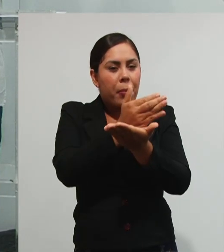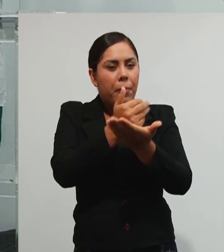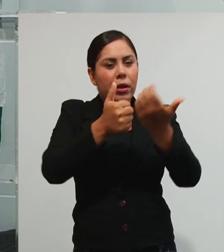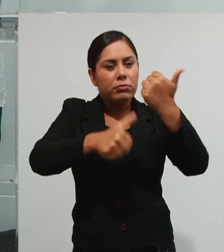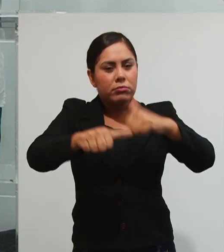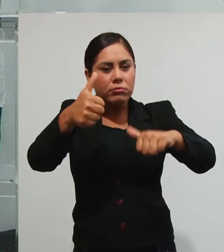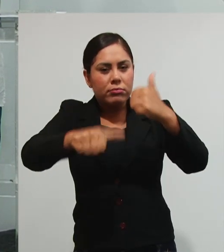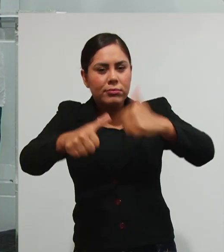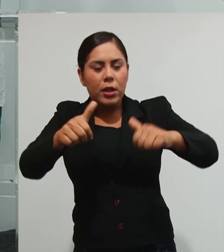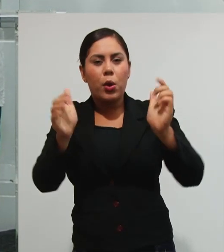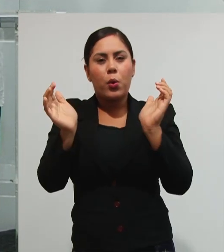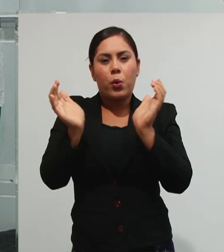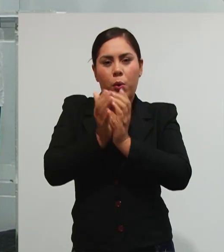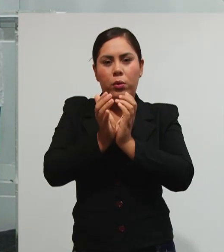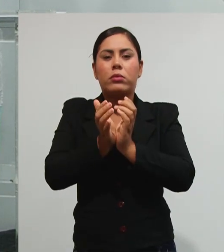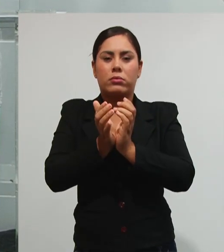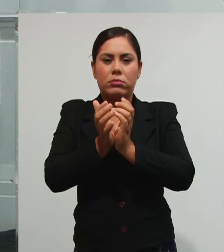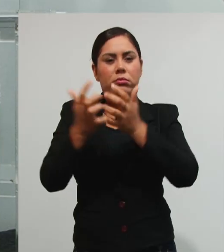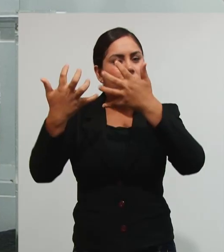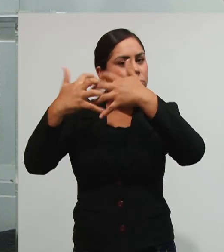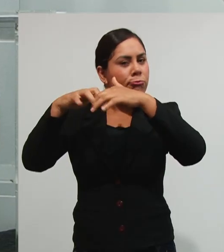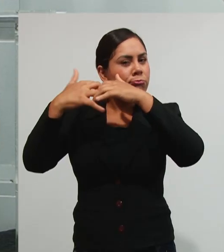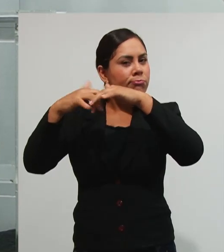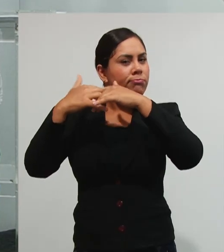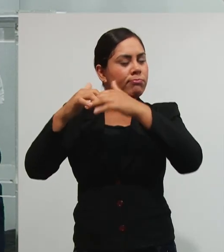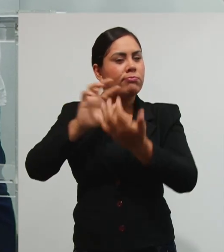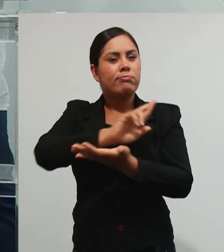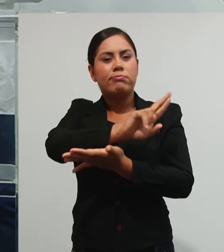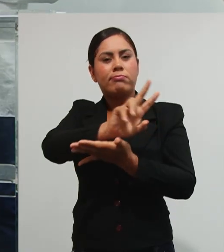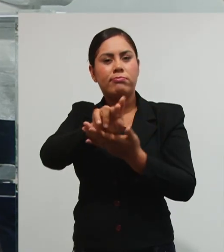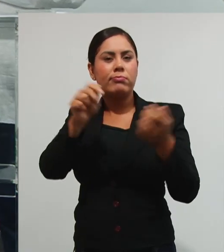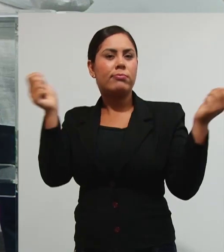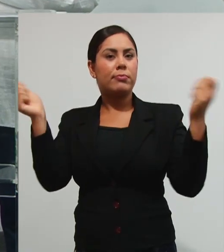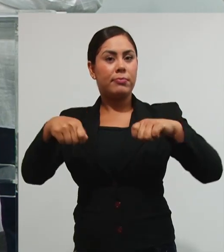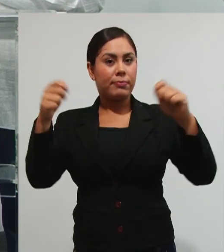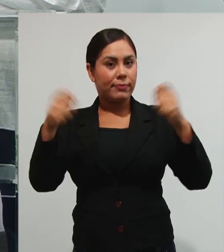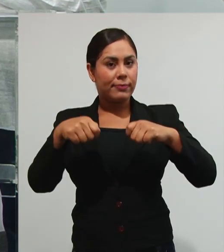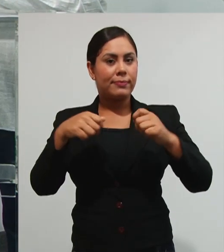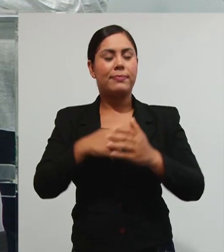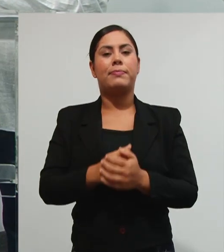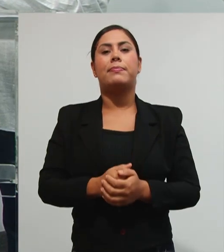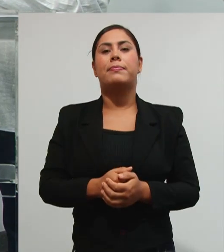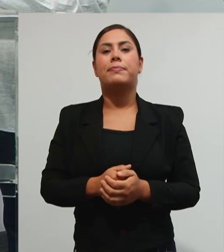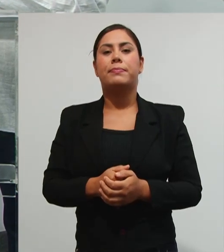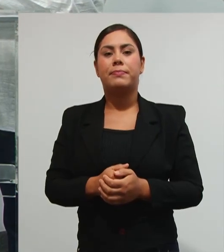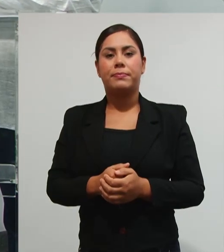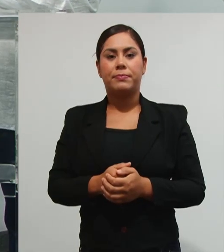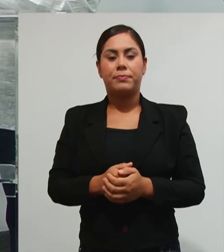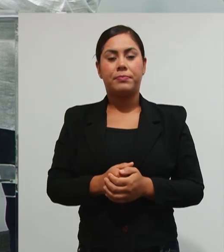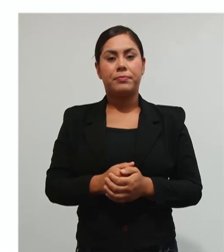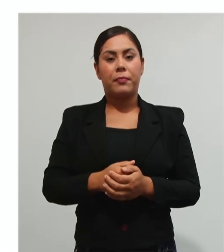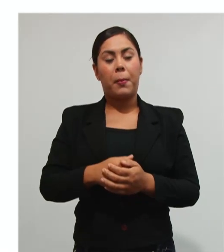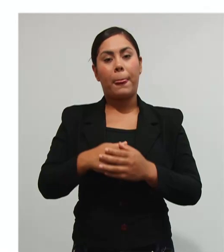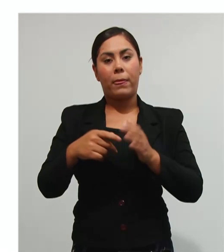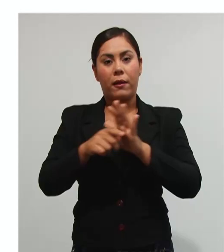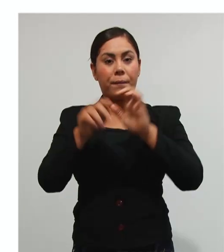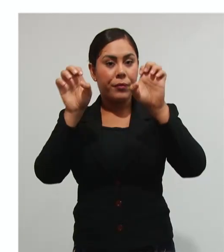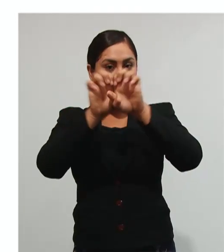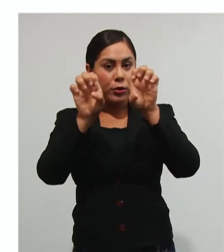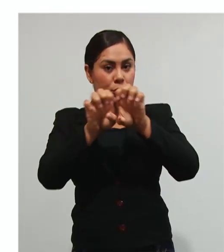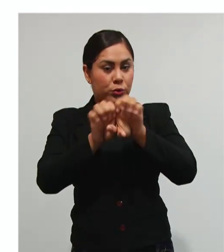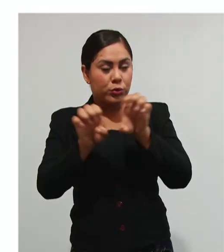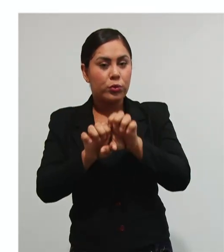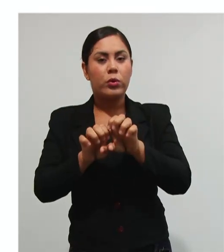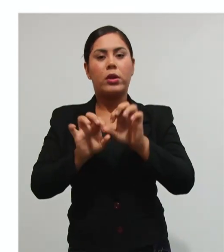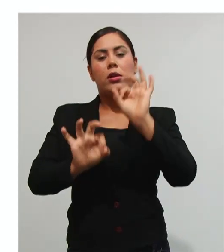que esses grupos reflitam diversas possibilidades. A estruturação